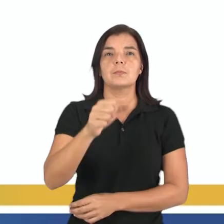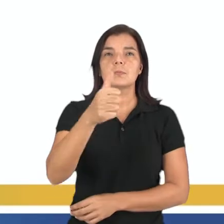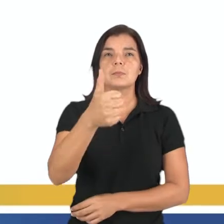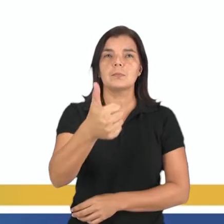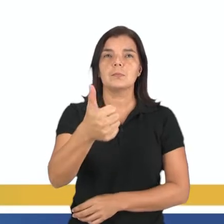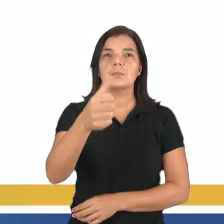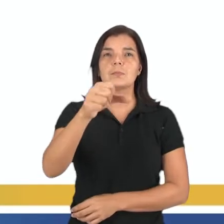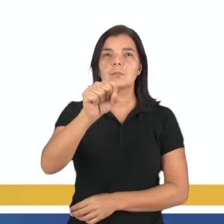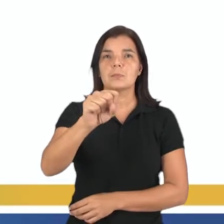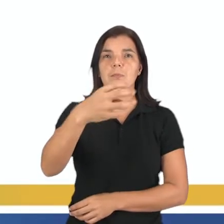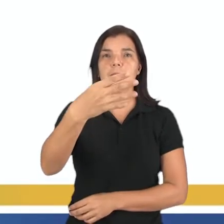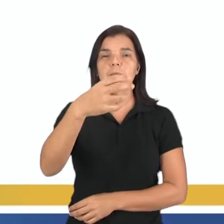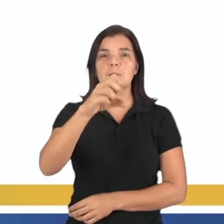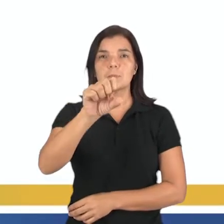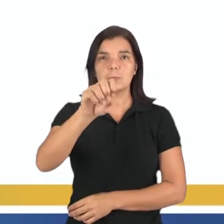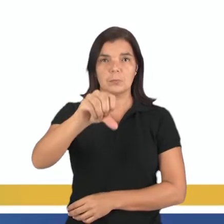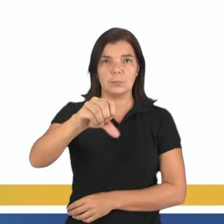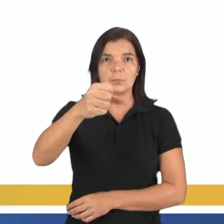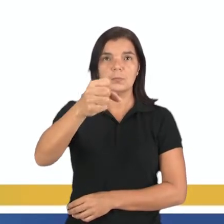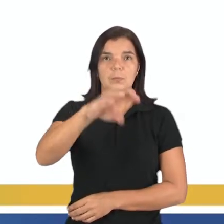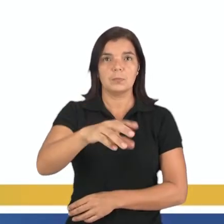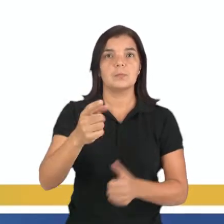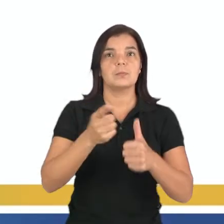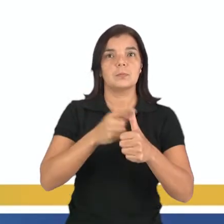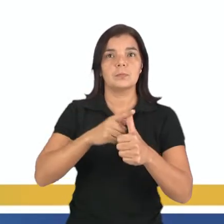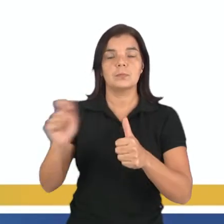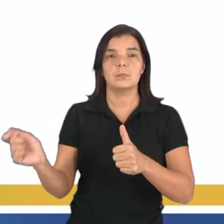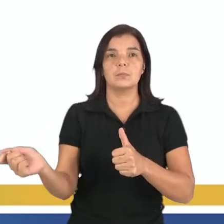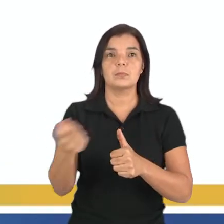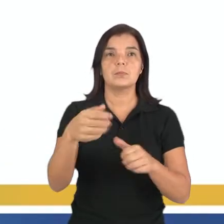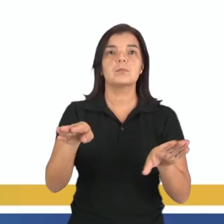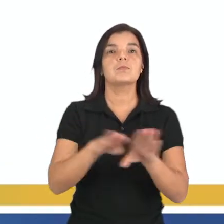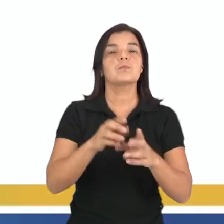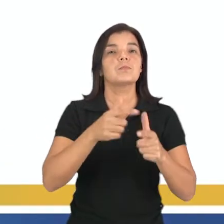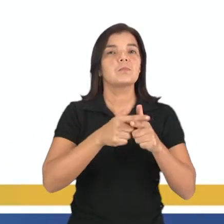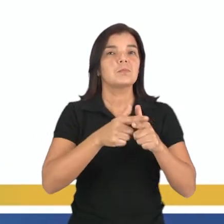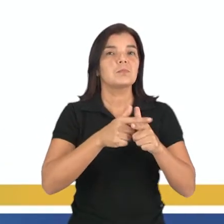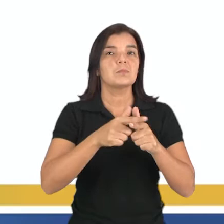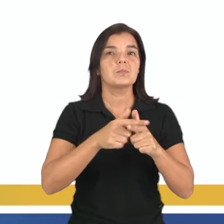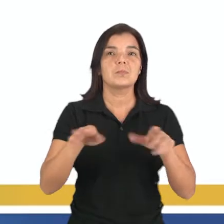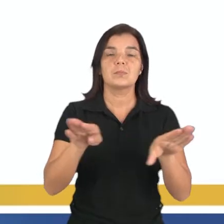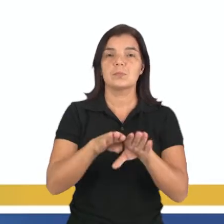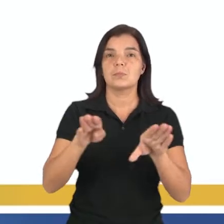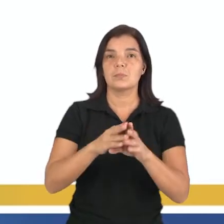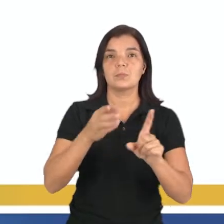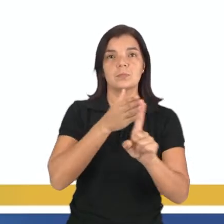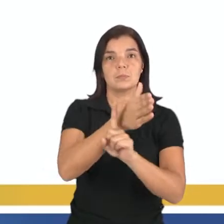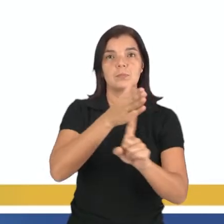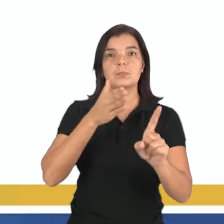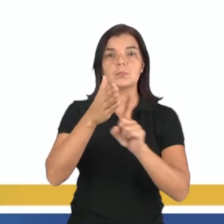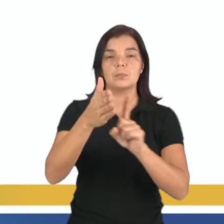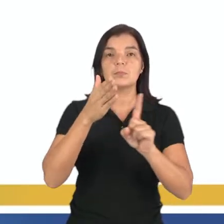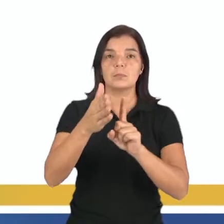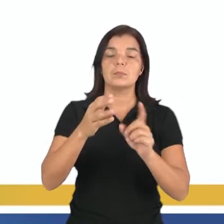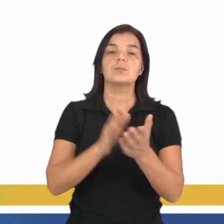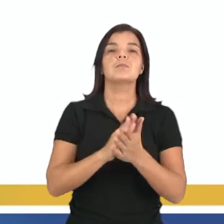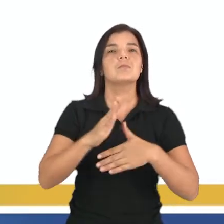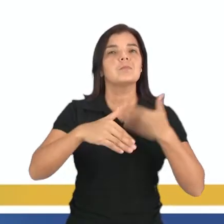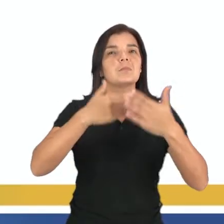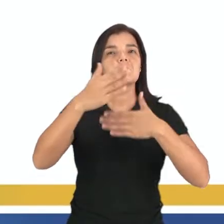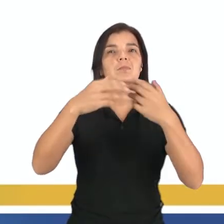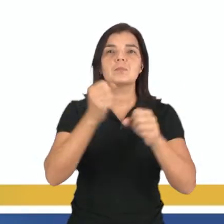1938. Que as primeiras raquetadas foram dadas por ali. O problema, porém, é que a modalidade pouco se desenvolveu aos